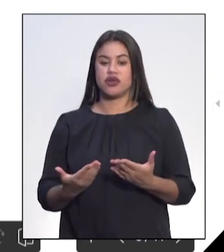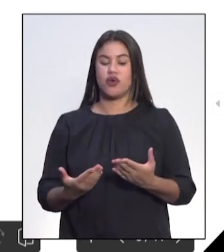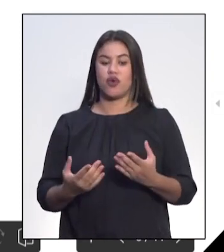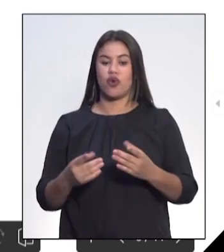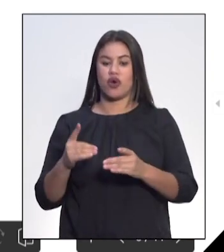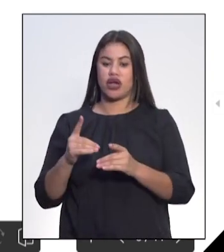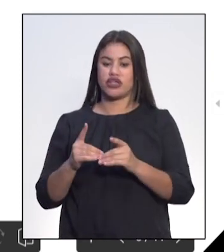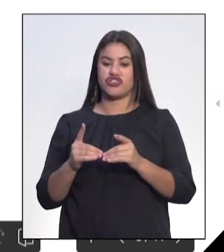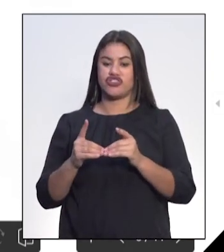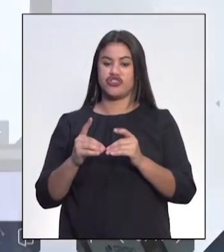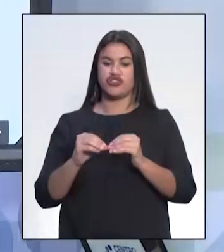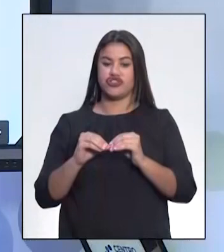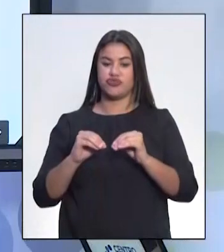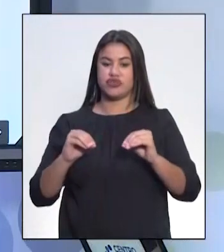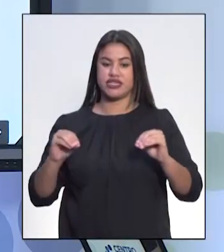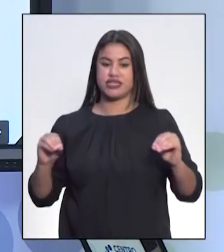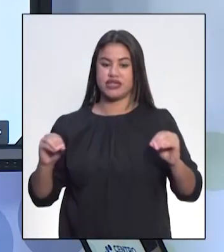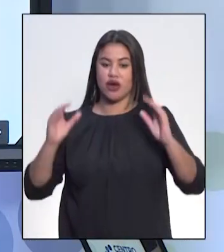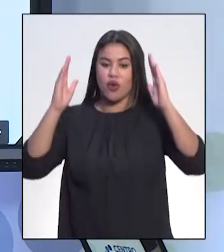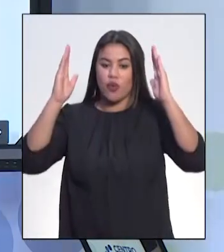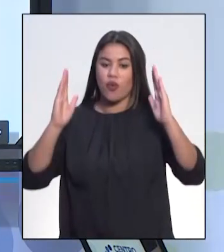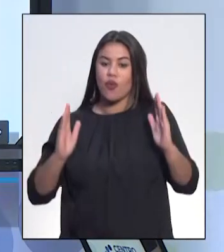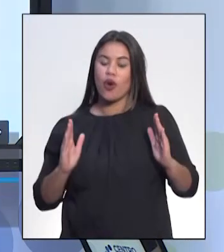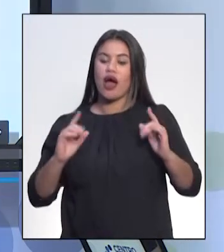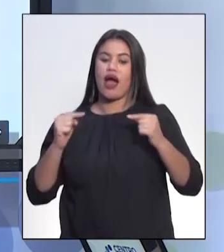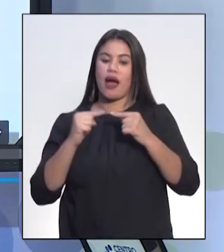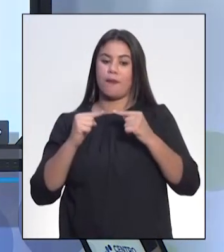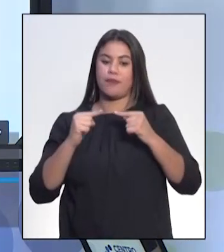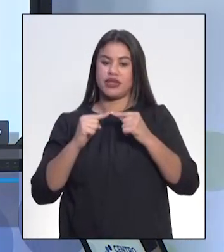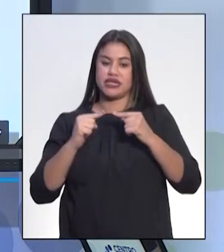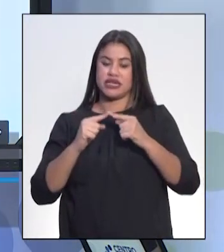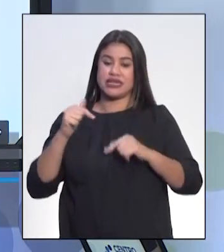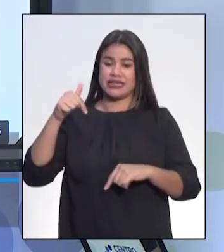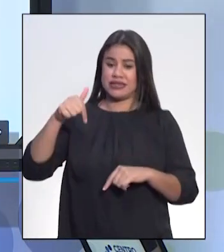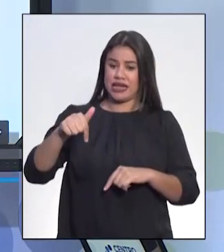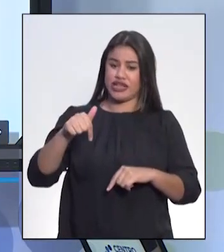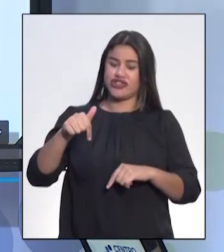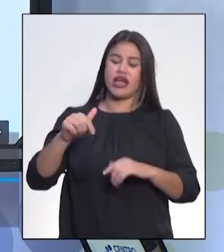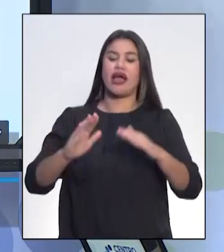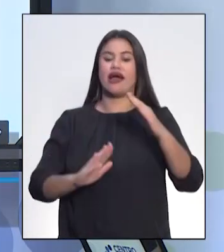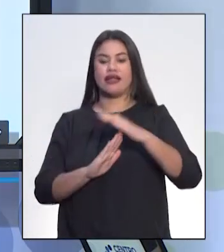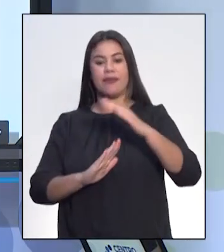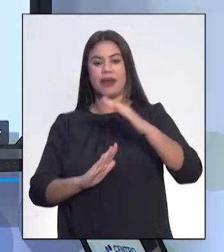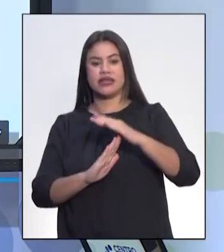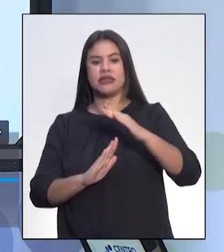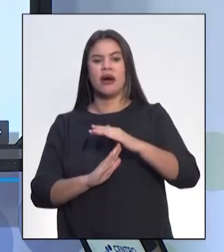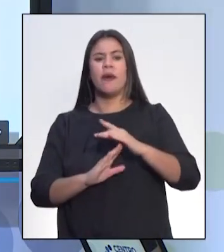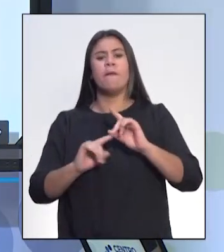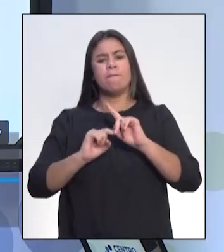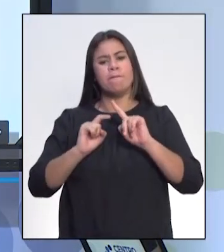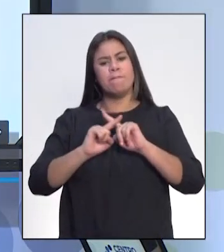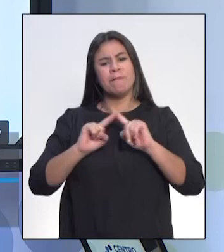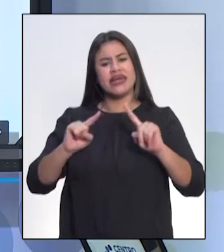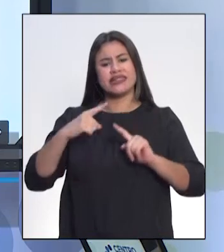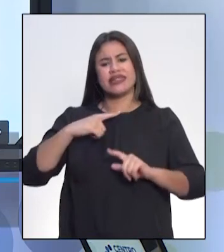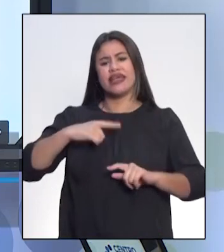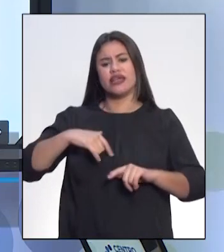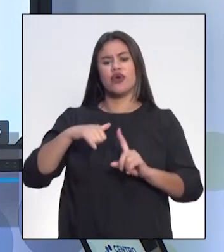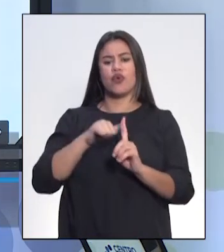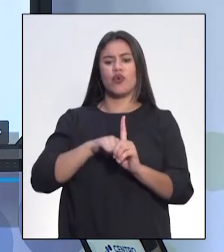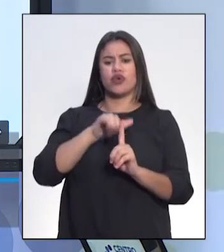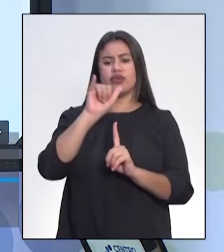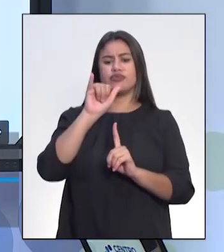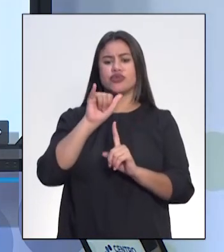valendo 7, a gente tem ali a área máxima. Aí o y, professora, lembra que o y existe uma relação com x?